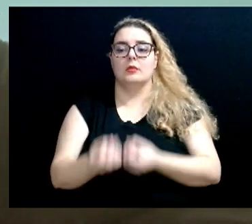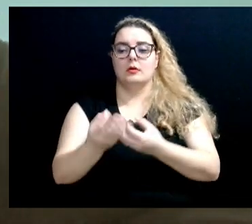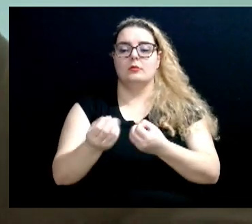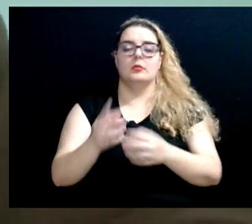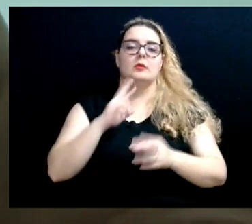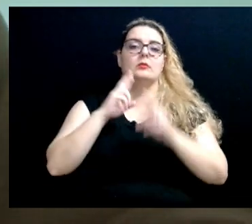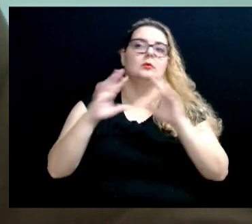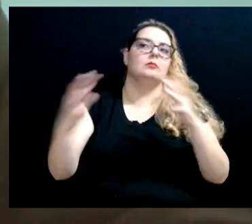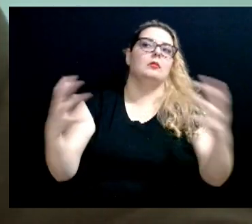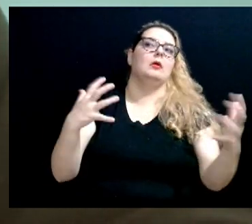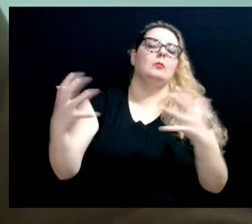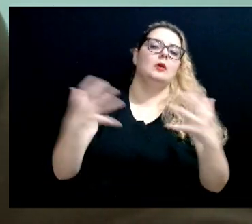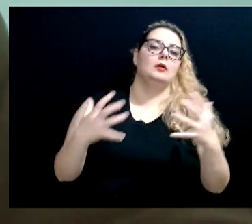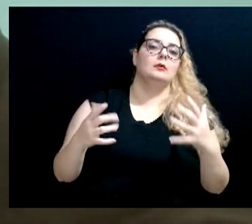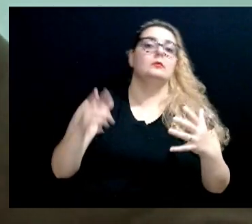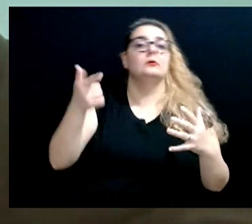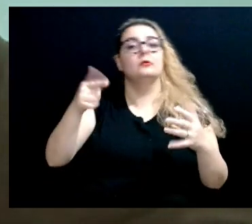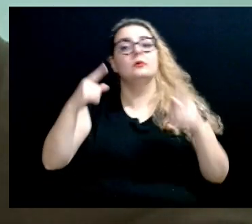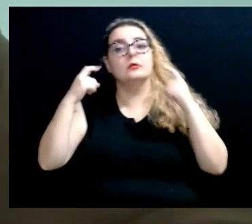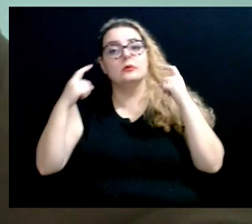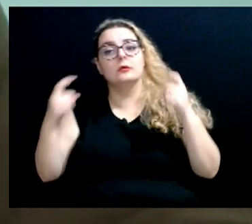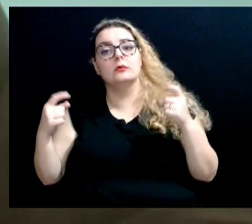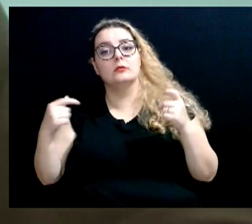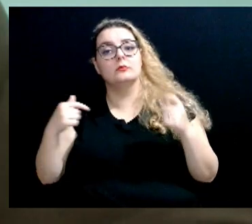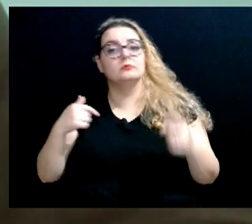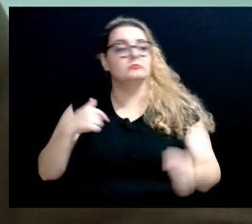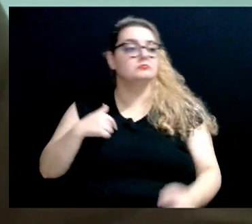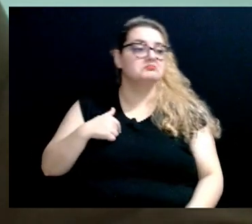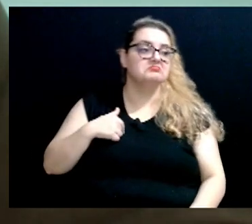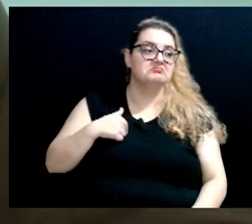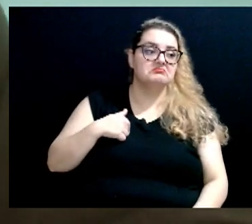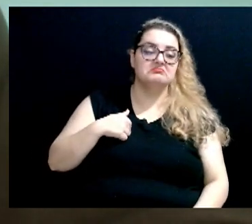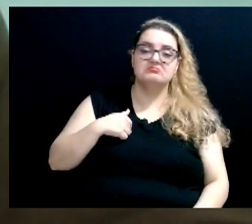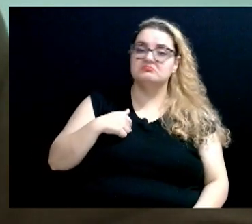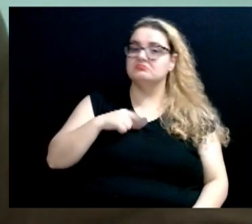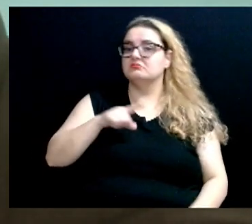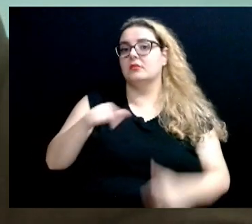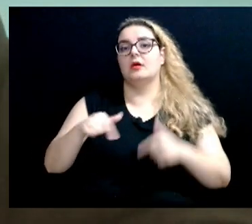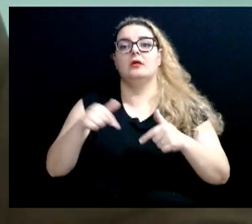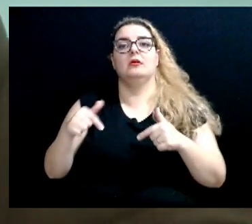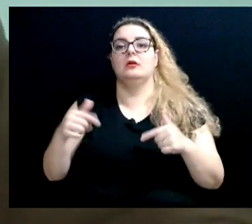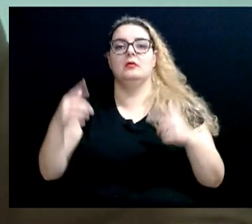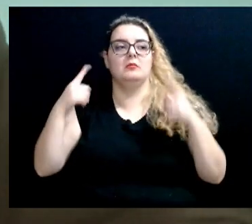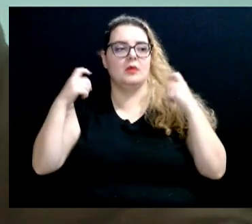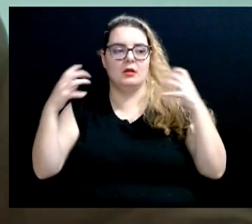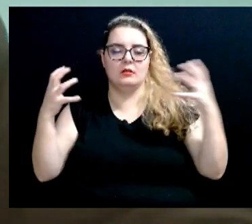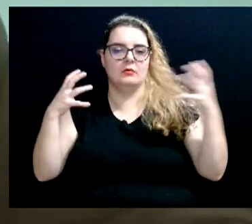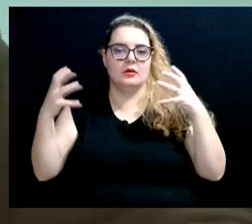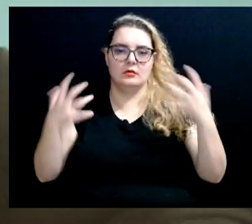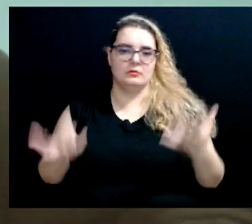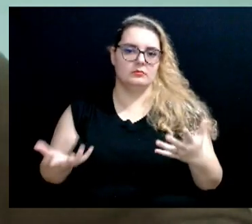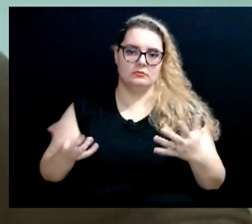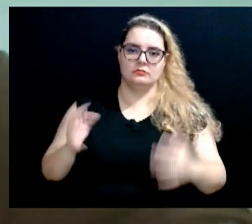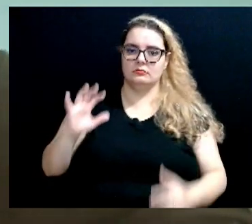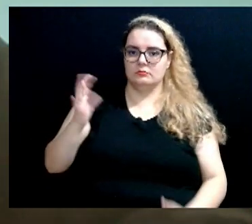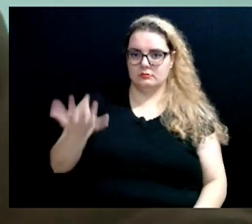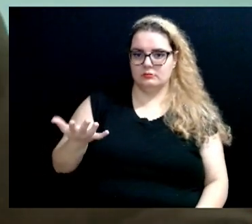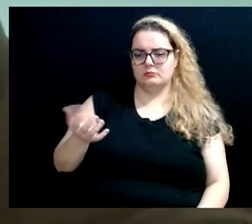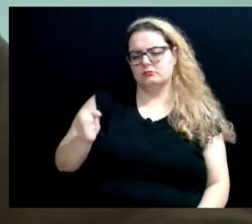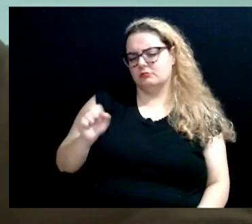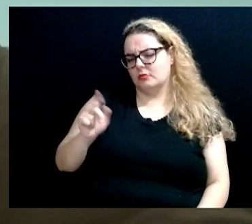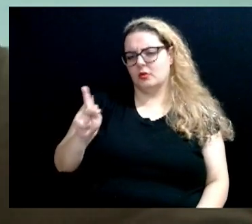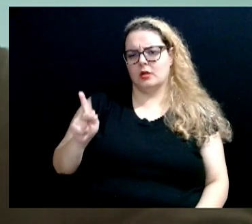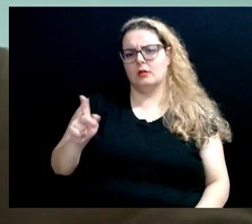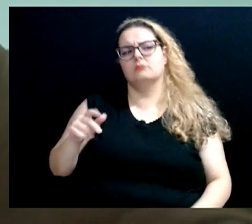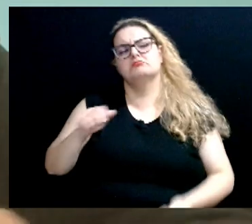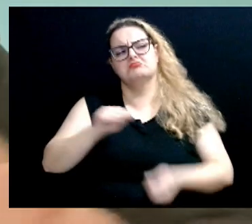tendo barulho, eu não vou trabalhar com esse ruído que me faça aí acontecer. Tudo bem, dá para modular algumas